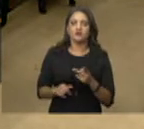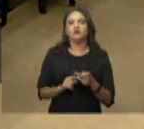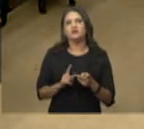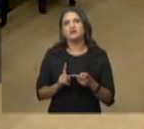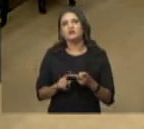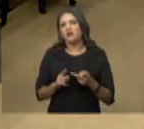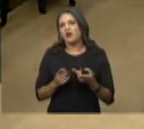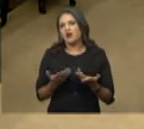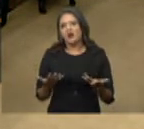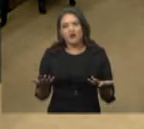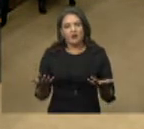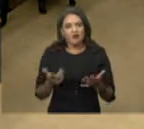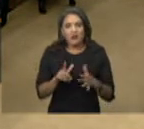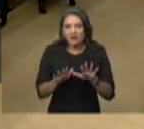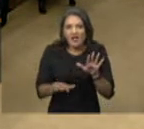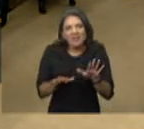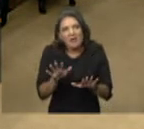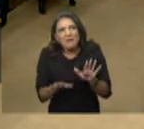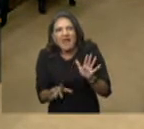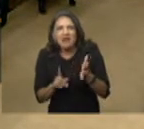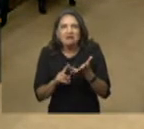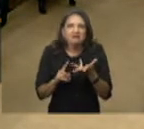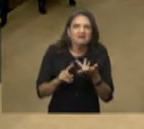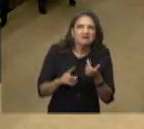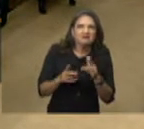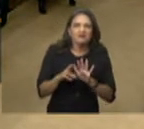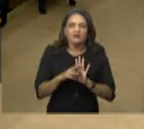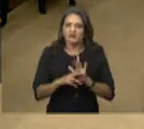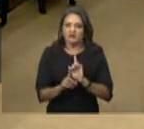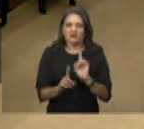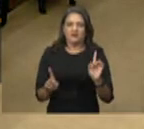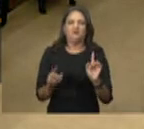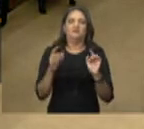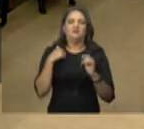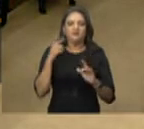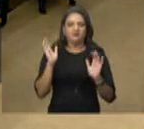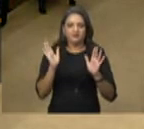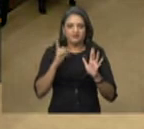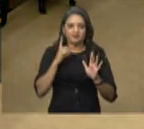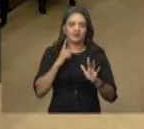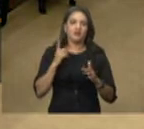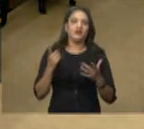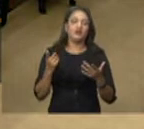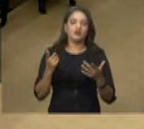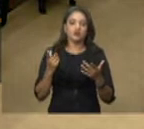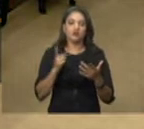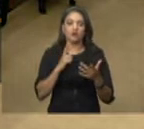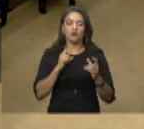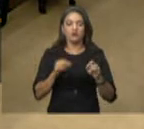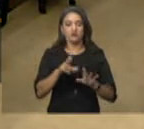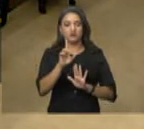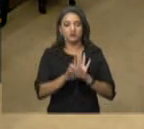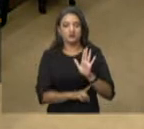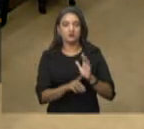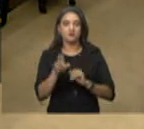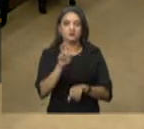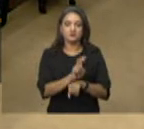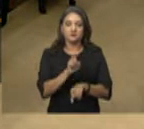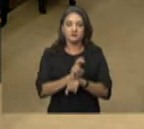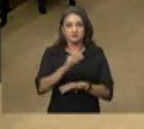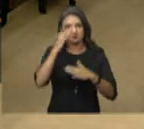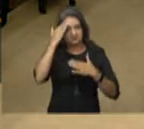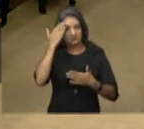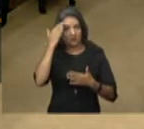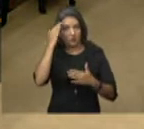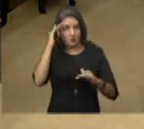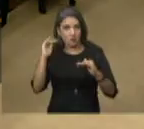sem condicionantes Portanto reconhecendo-se o direito subjetivo a creche eu estou acompanhando o ministro relator se